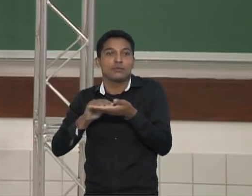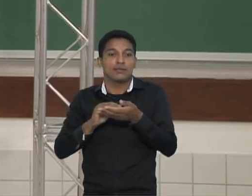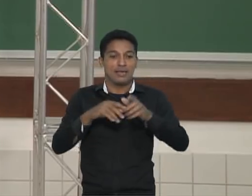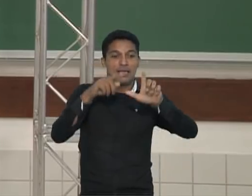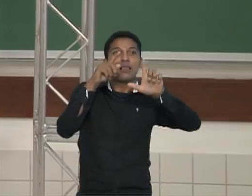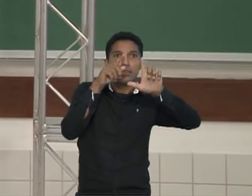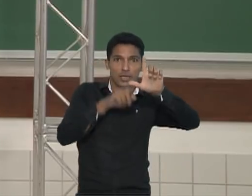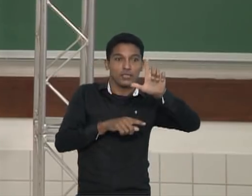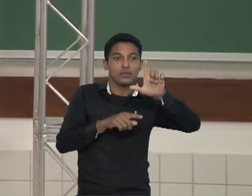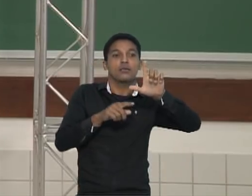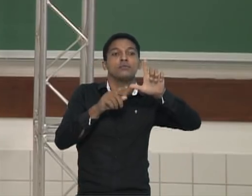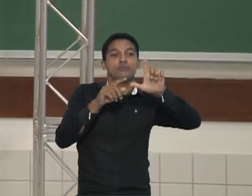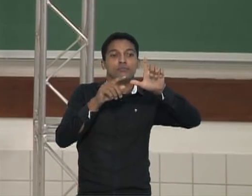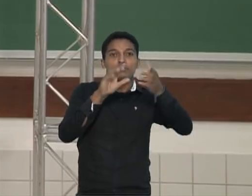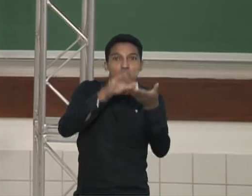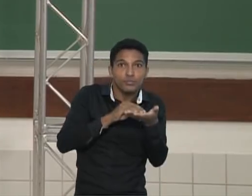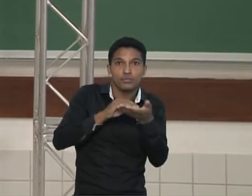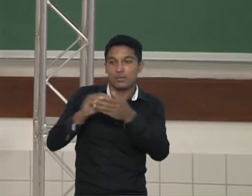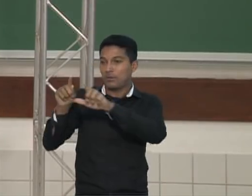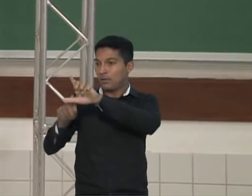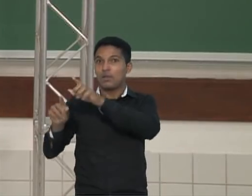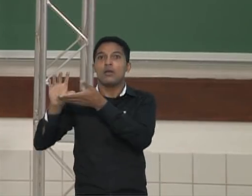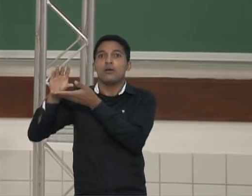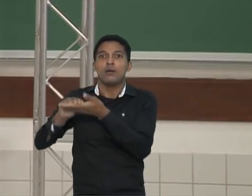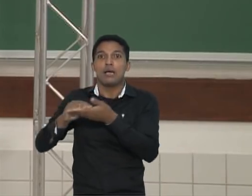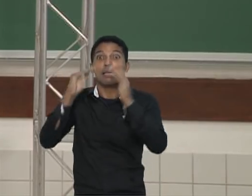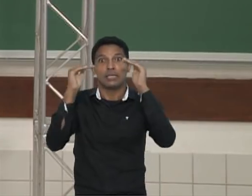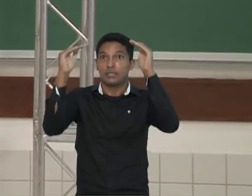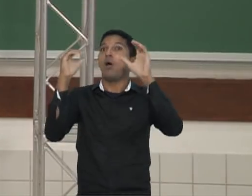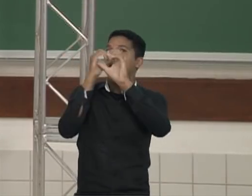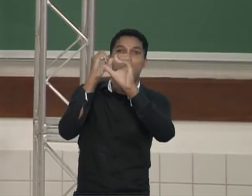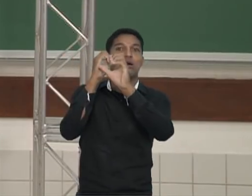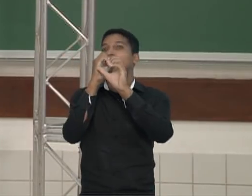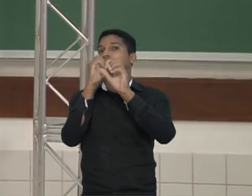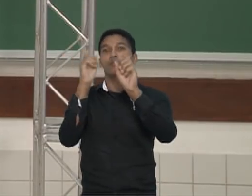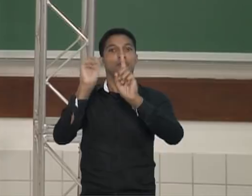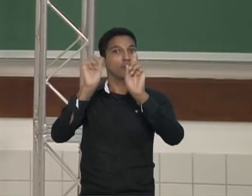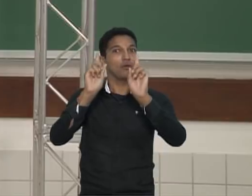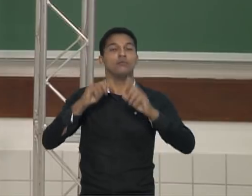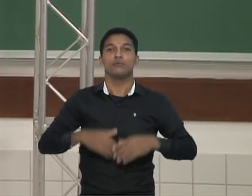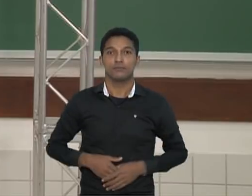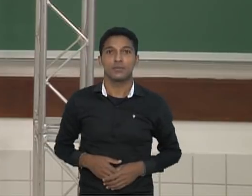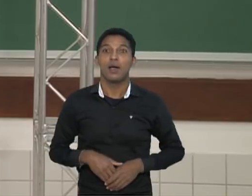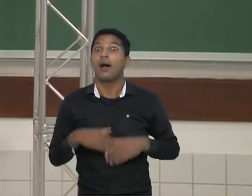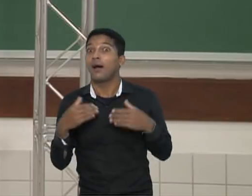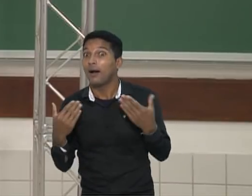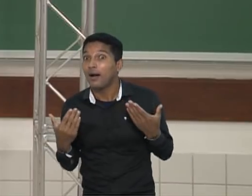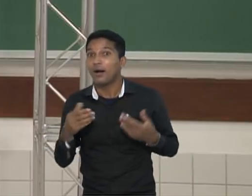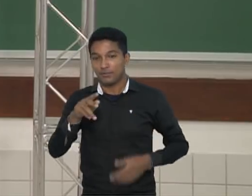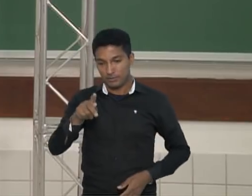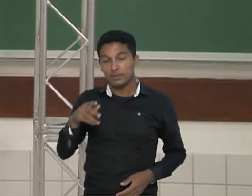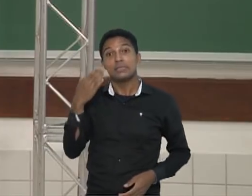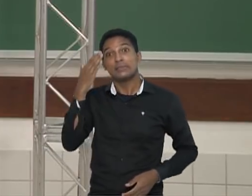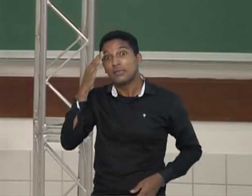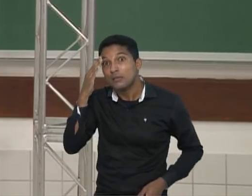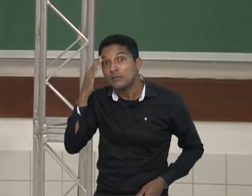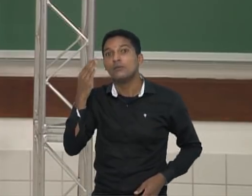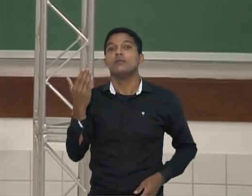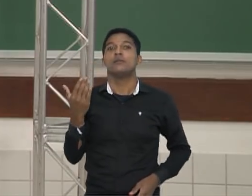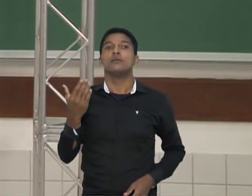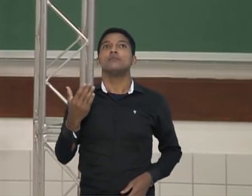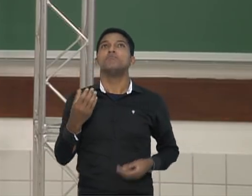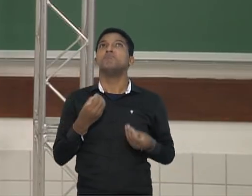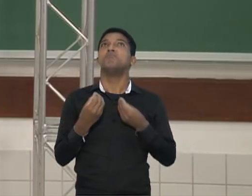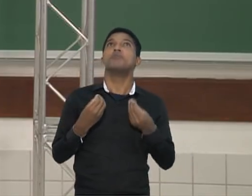somar expoente nenhum, tá bom? Ah, professor, então, quando são letras iguais, eu somo os